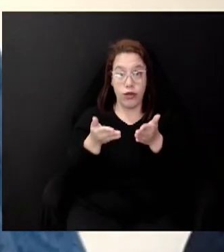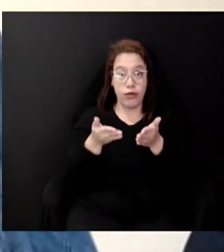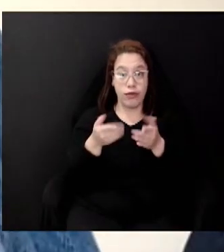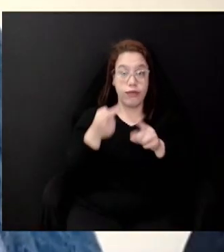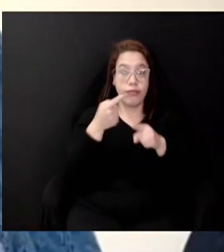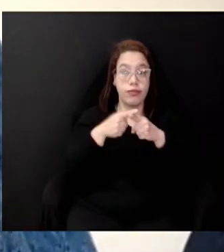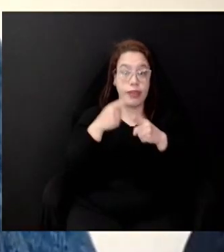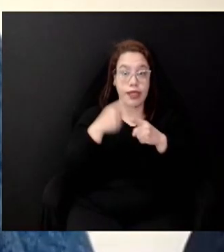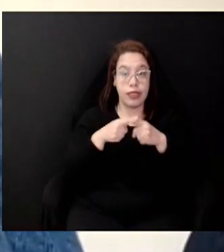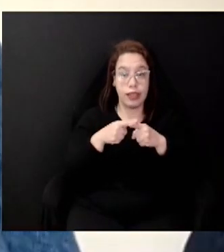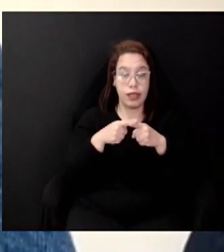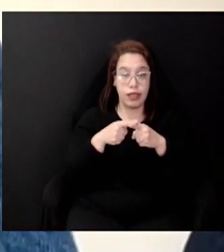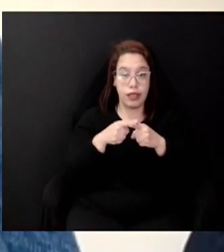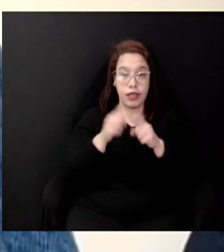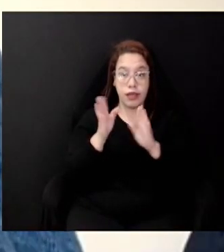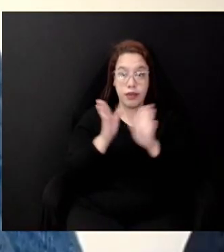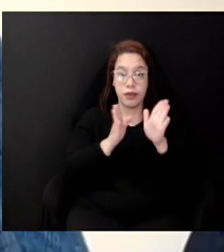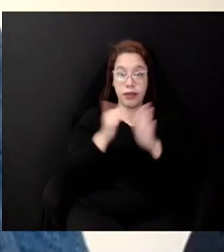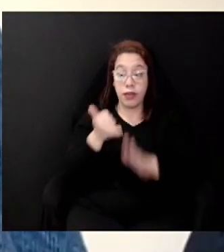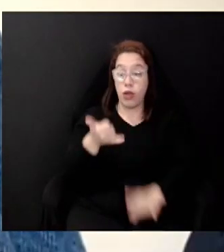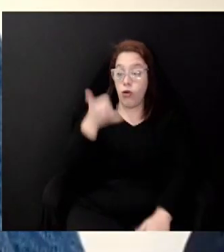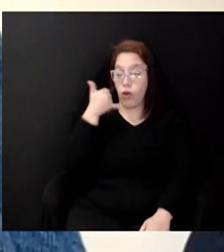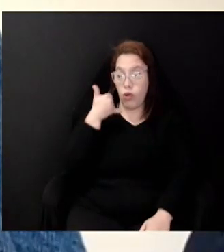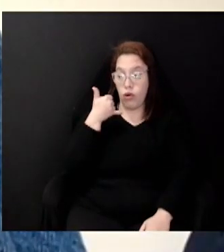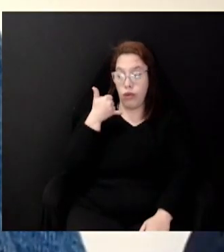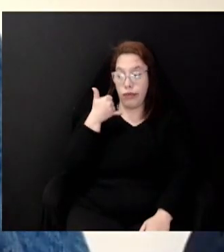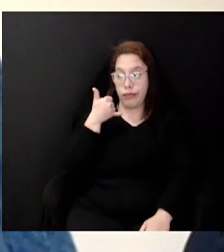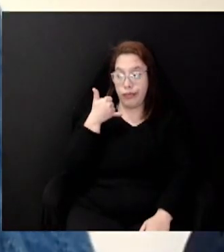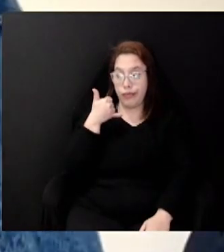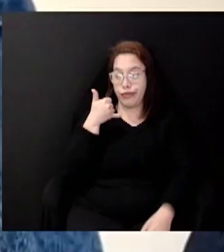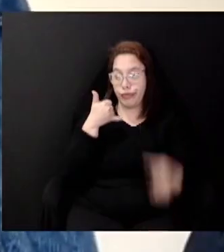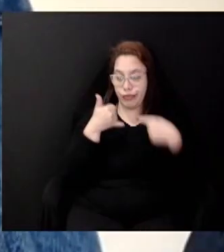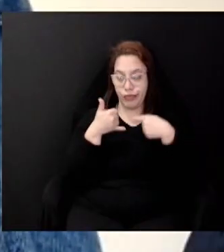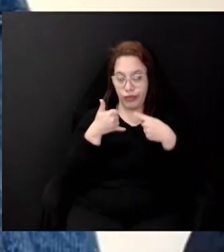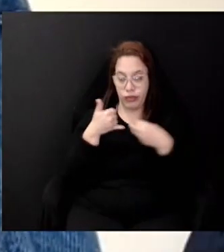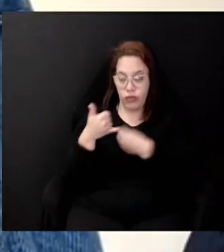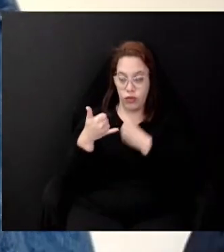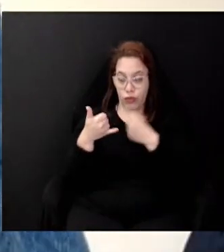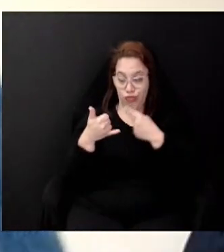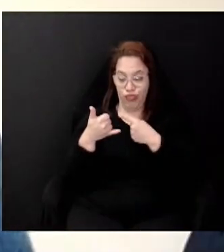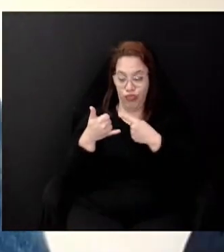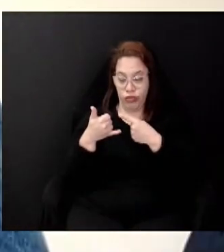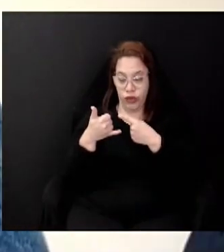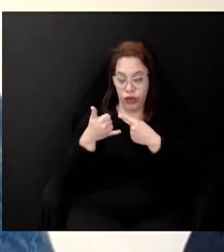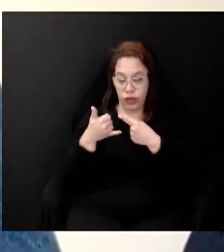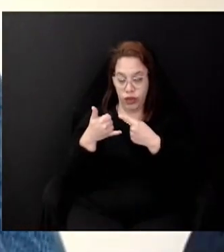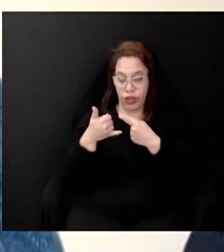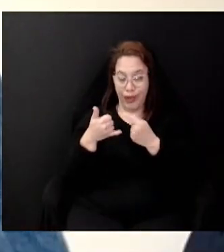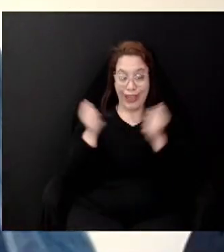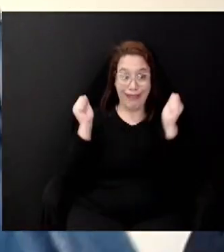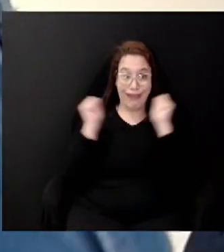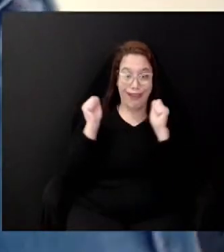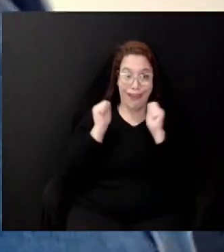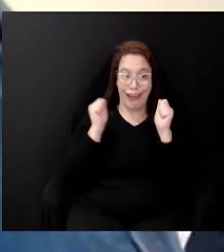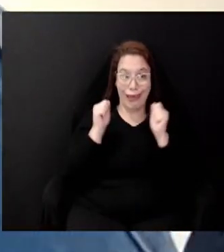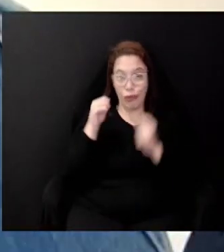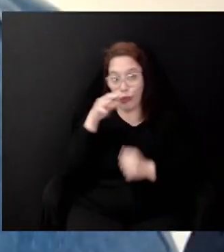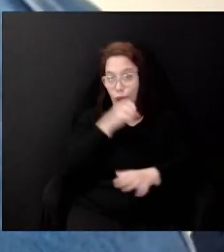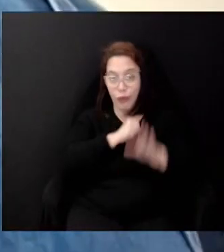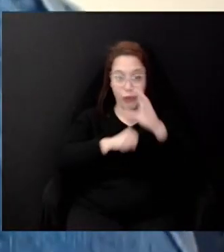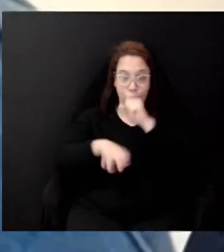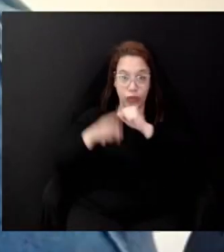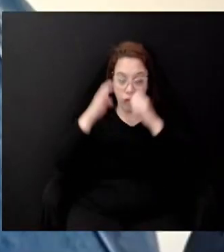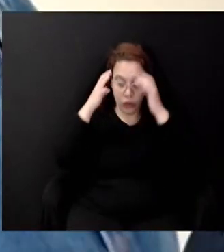tem acesso ao celular e a nossa vida hoje em dia é uma vida muito frenética, a nossa cabeça ela acaba